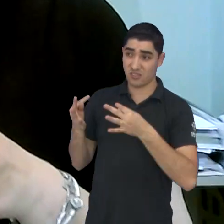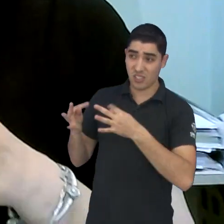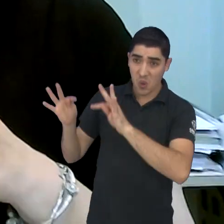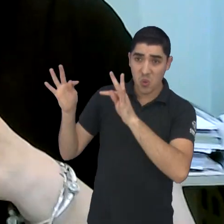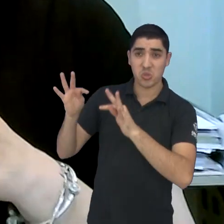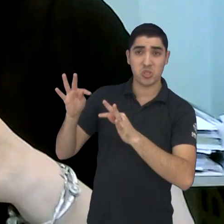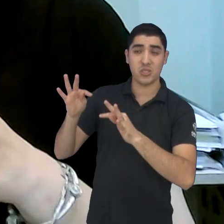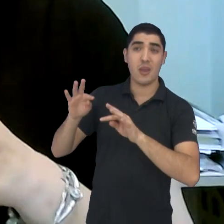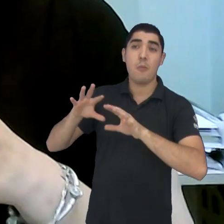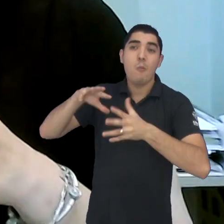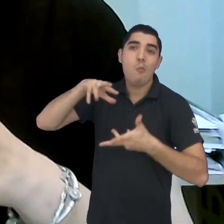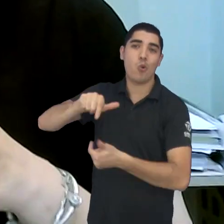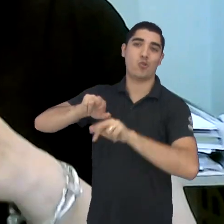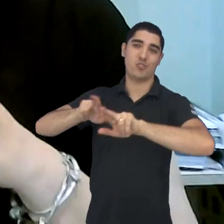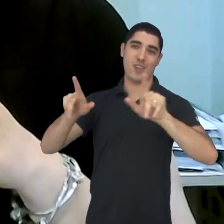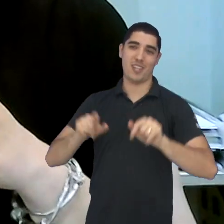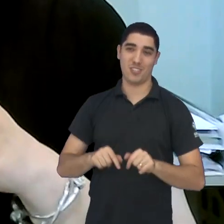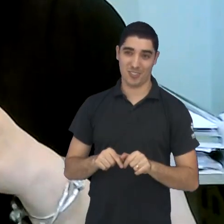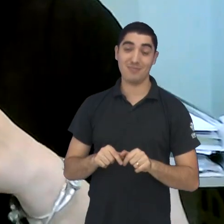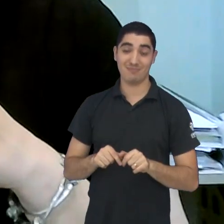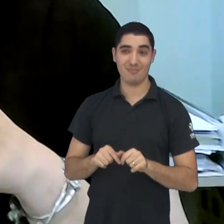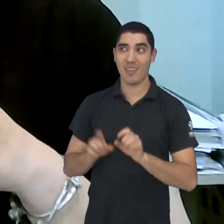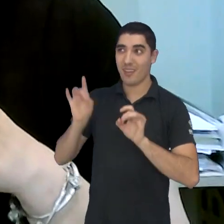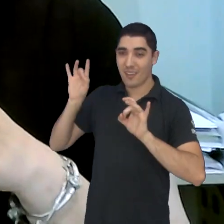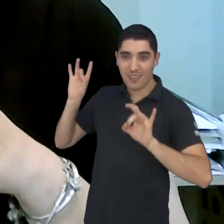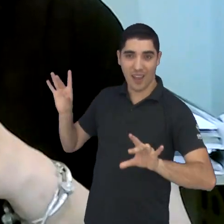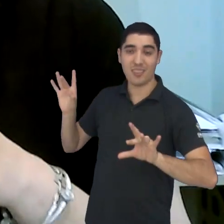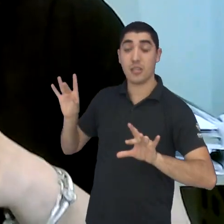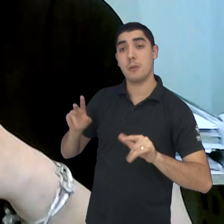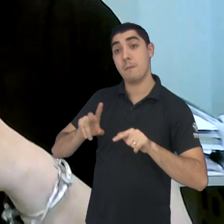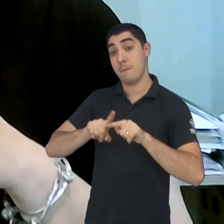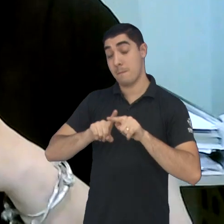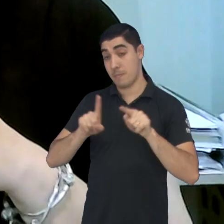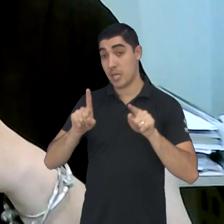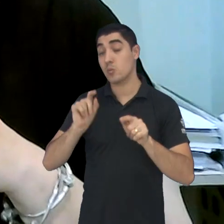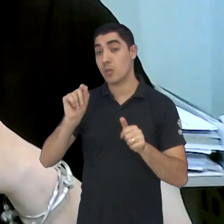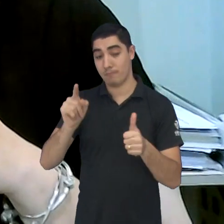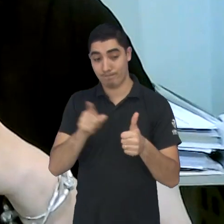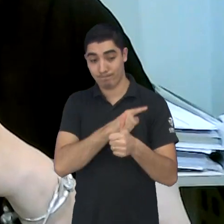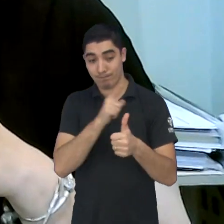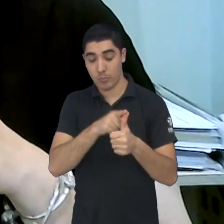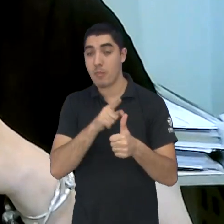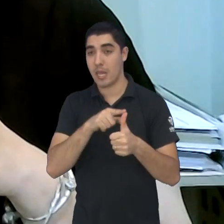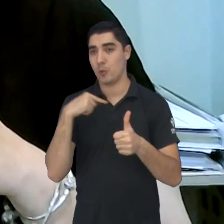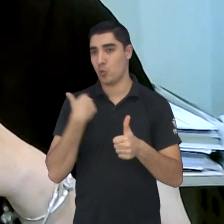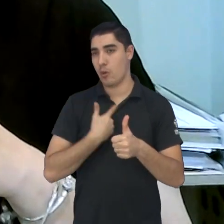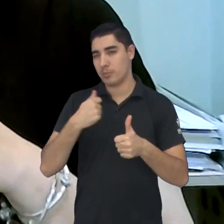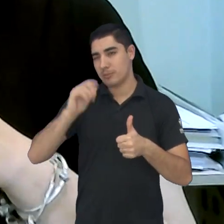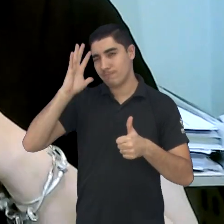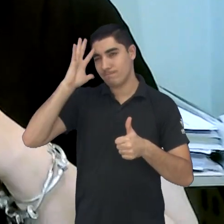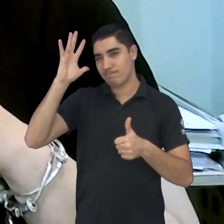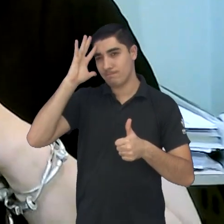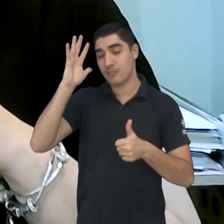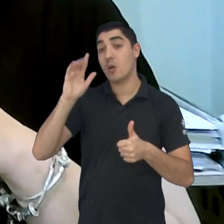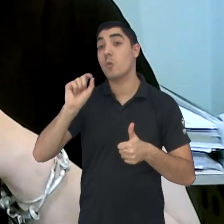que é um desafio enorme, mas a primeira coisa que nós devemos pensar é